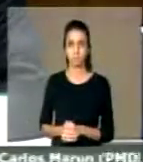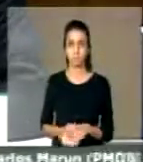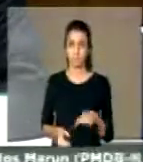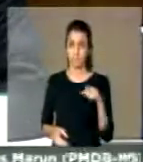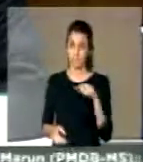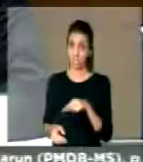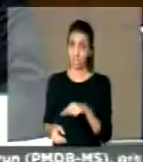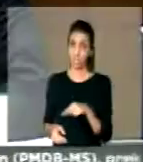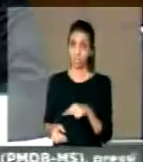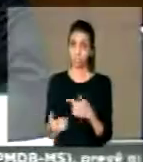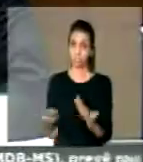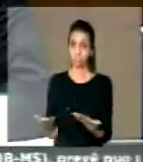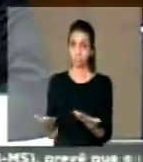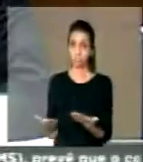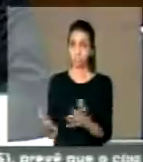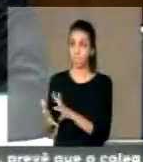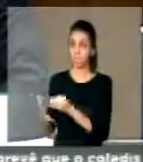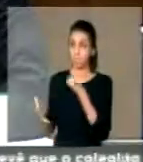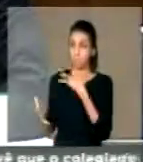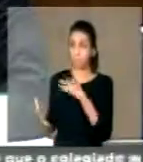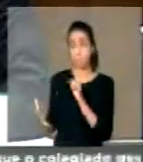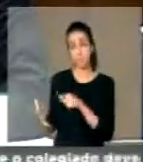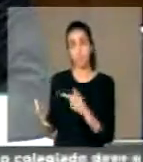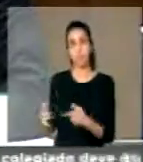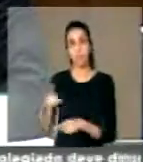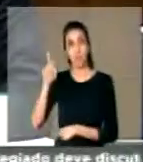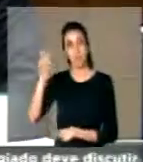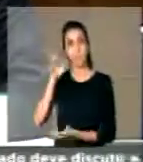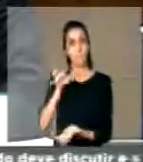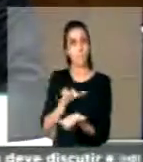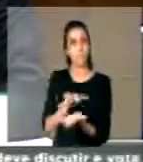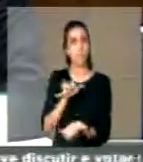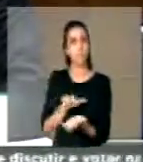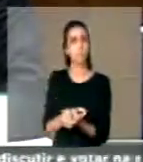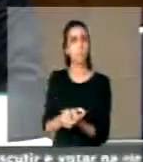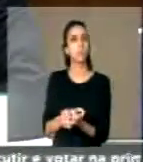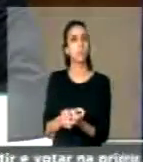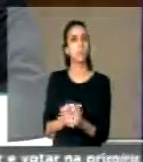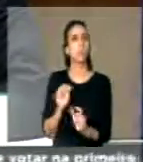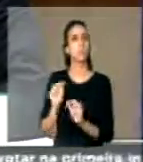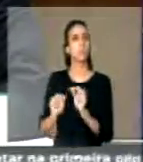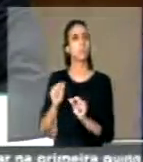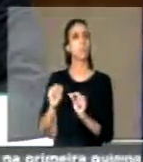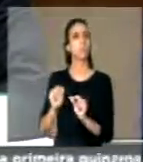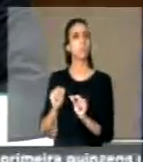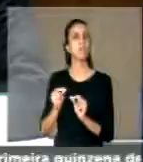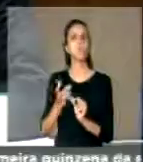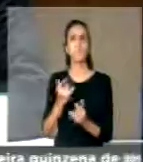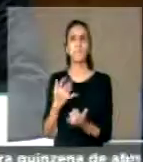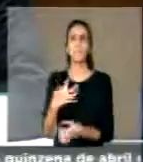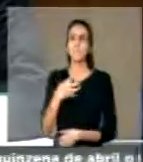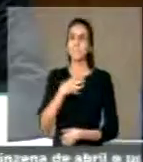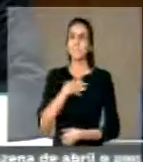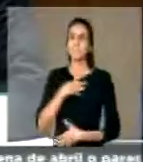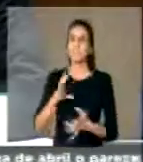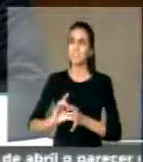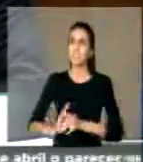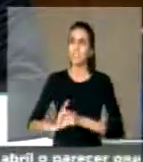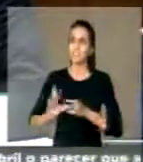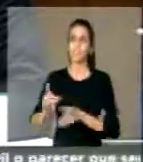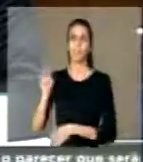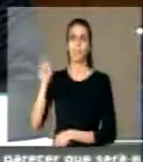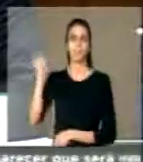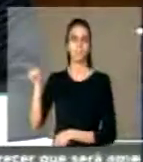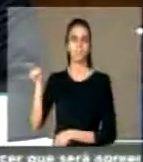exemplar, e o foi, pois de Pernambuco emana o maligno vapor da democracia, segundo o